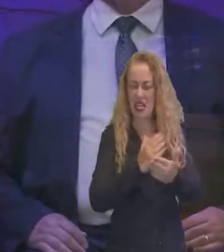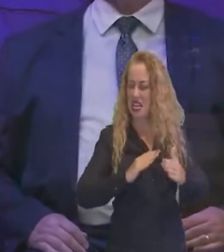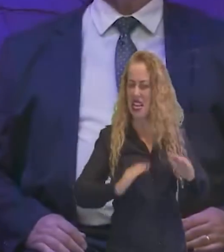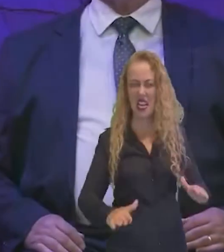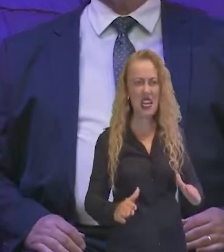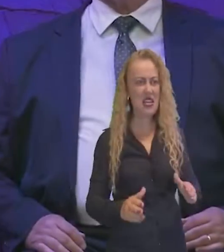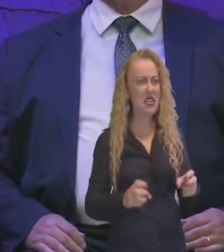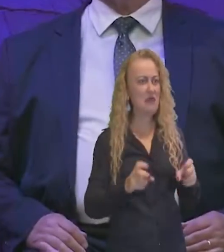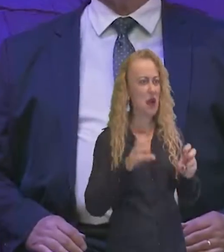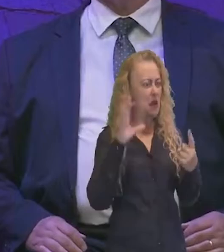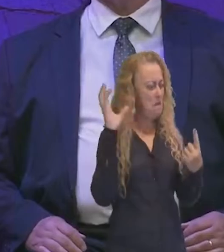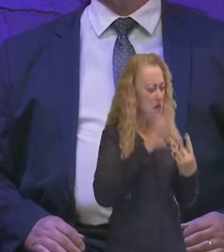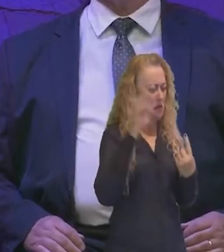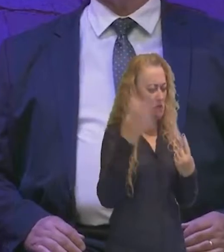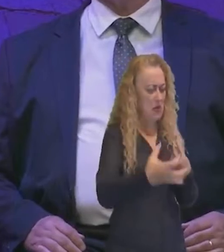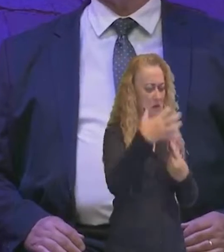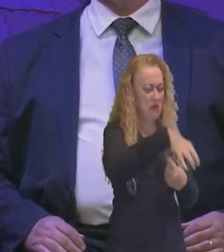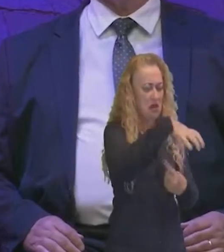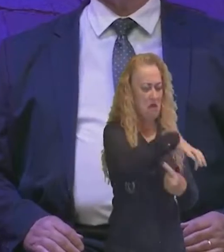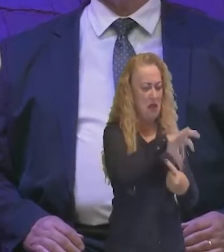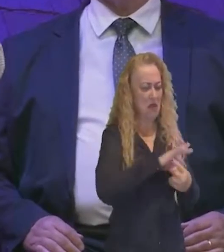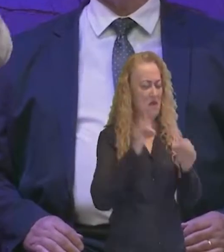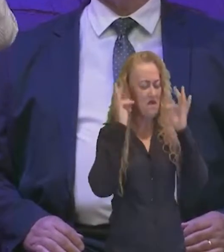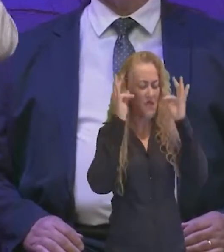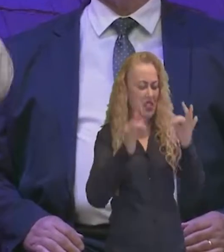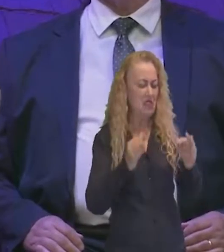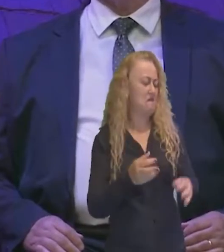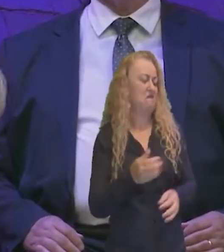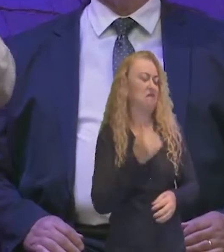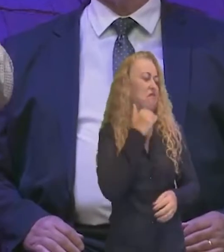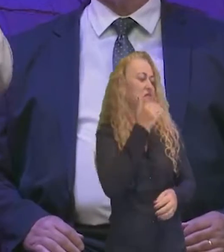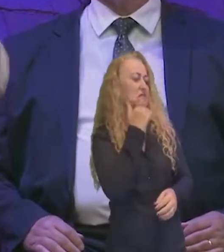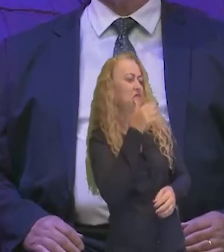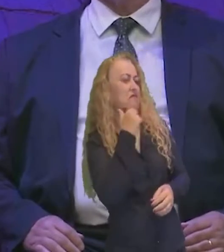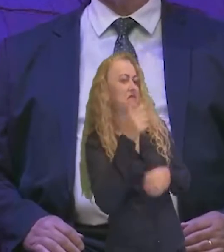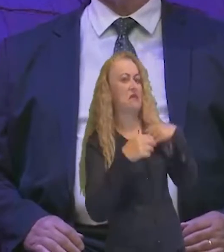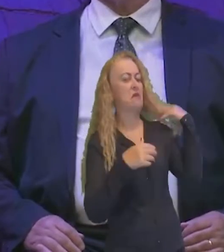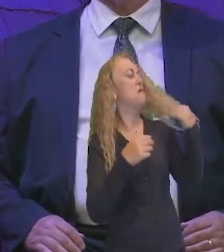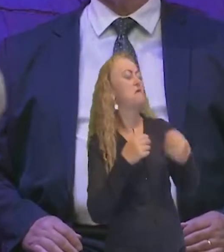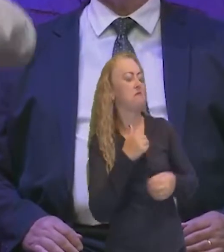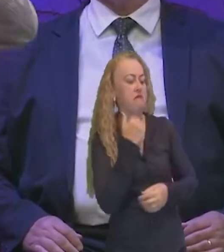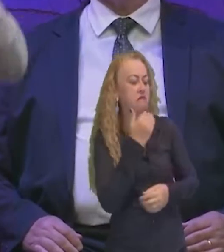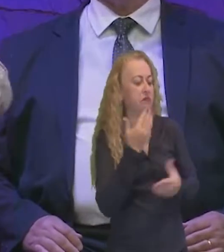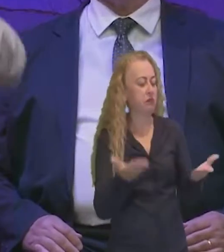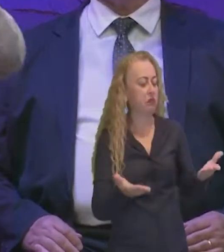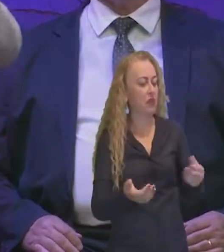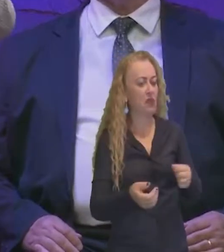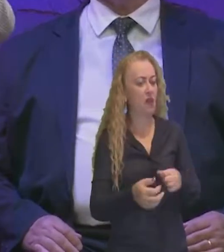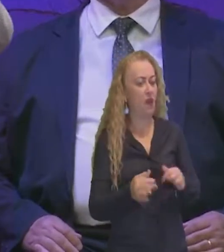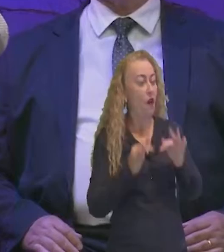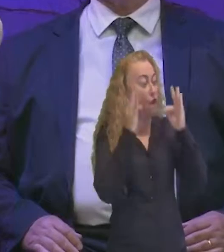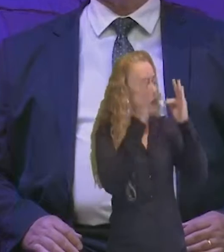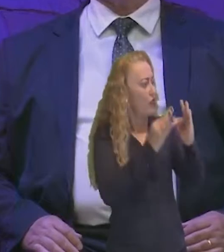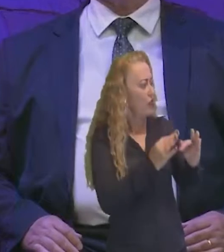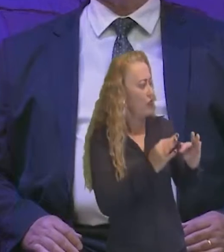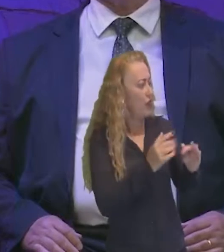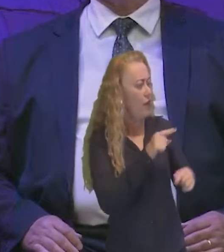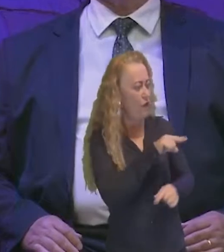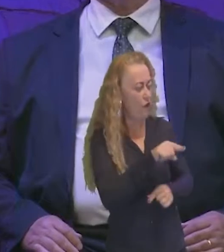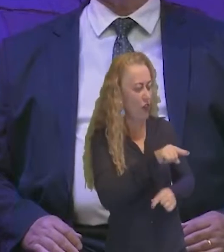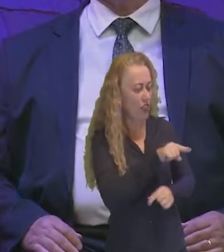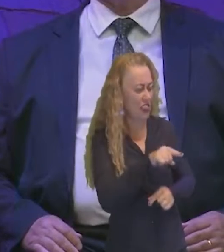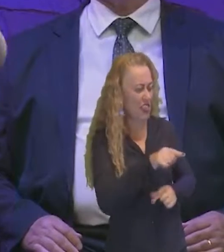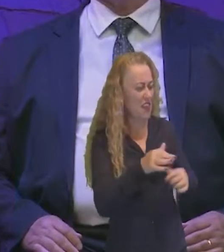conspira contra a fidelidade. Hoje, se você é fiel, você não tem coragem de falar, se